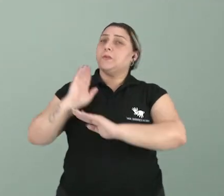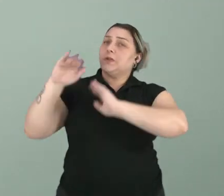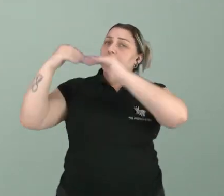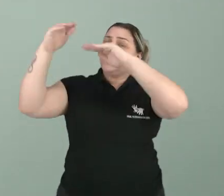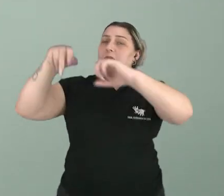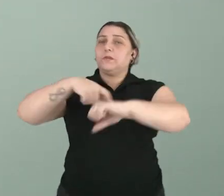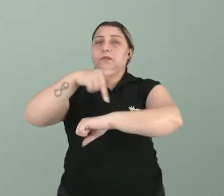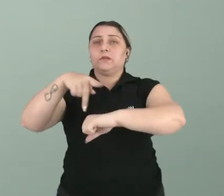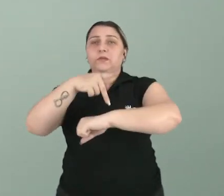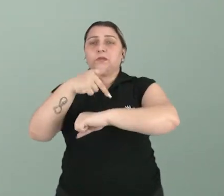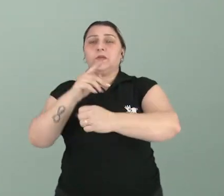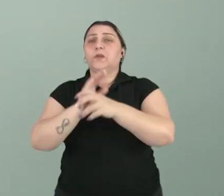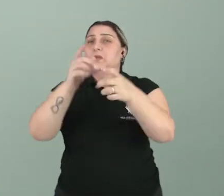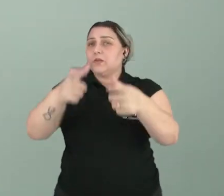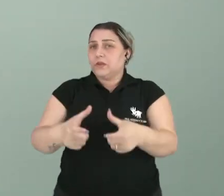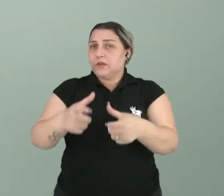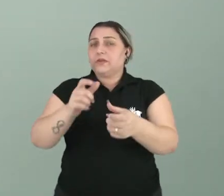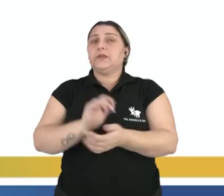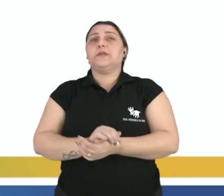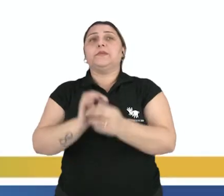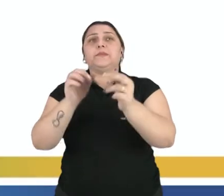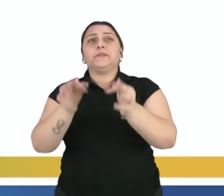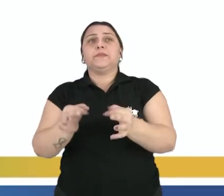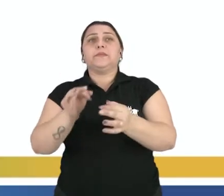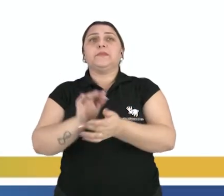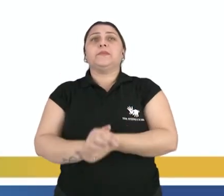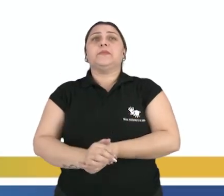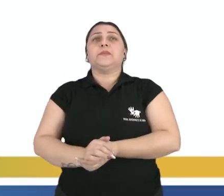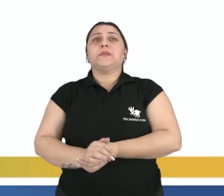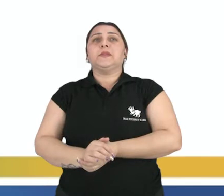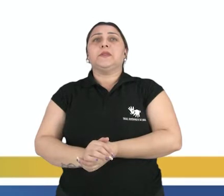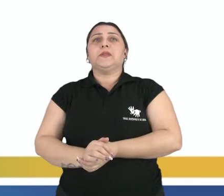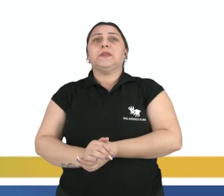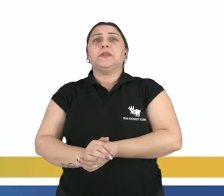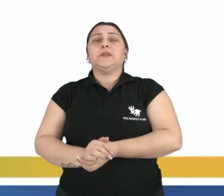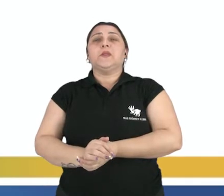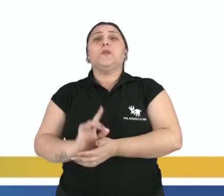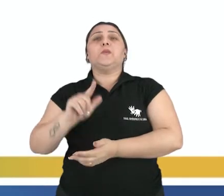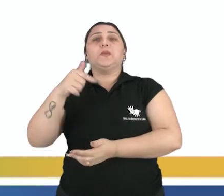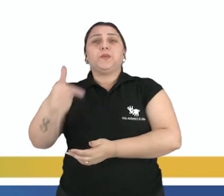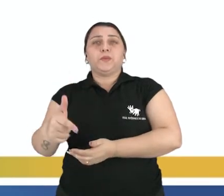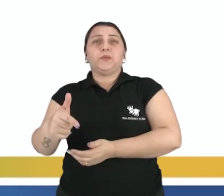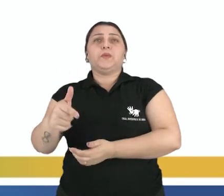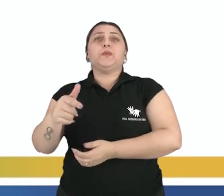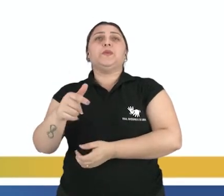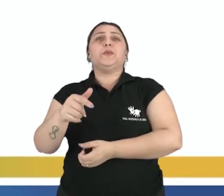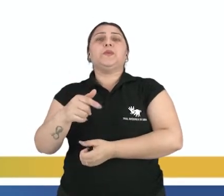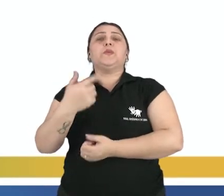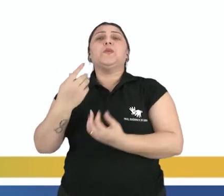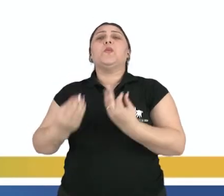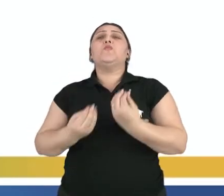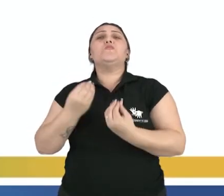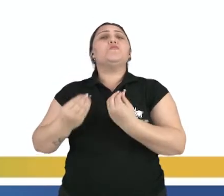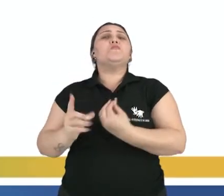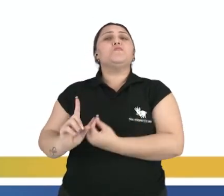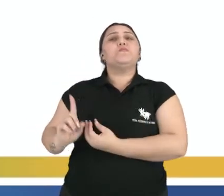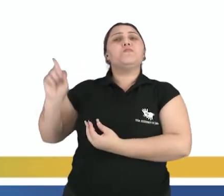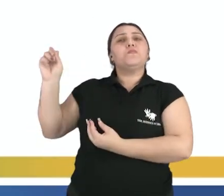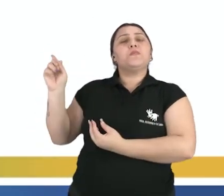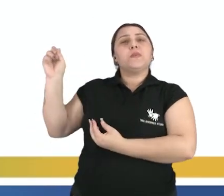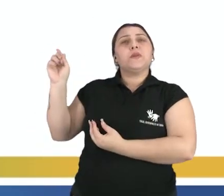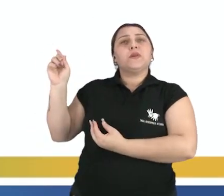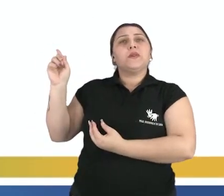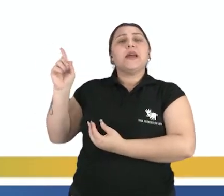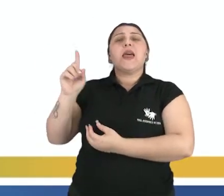desenvolvimento daquele país ou daquele lugar, certo? Aí nós também temos outros, que é a expectativa de vida. O que seria expectativa de